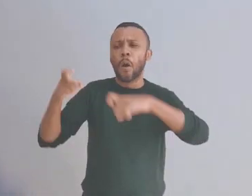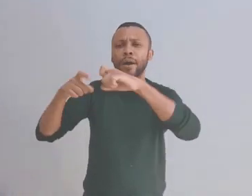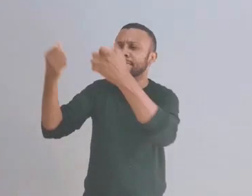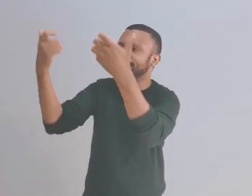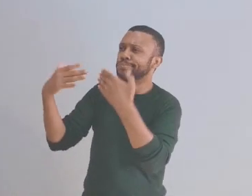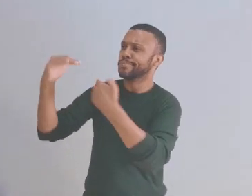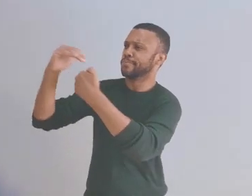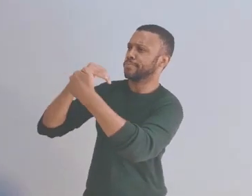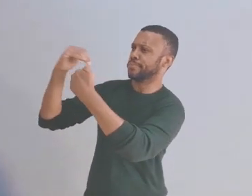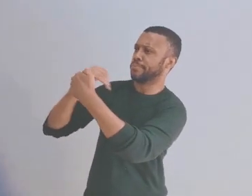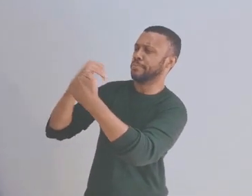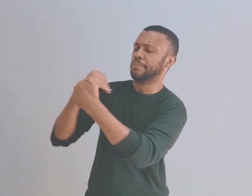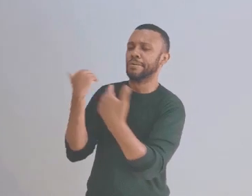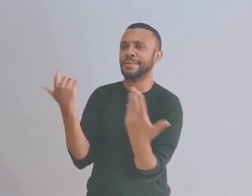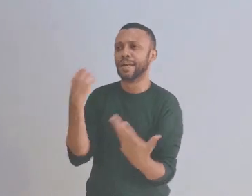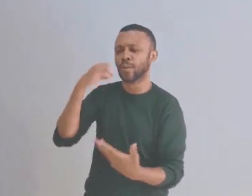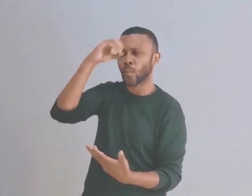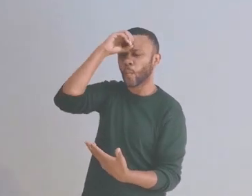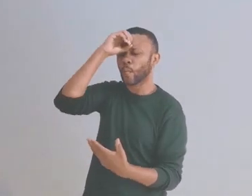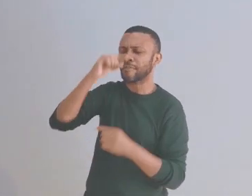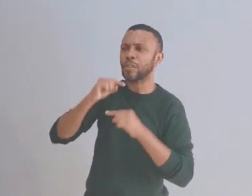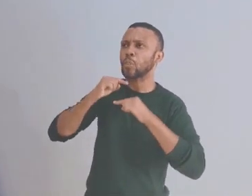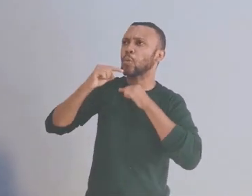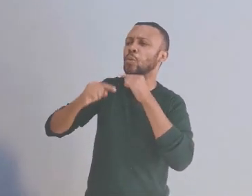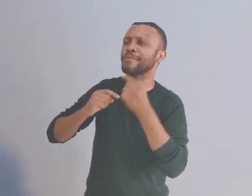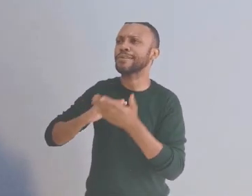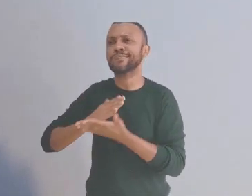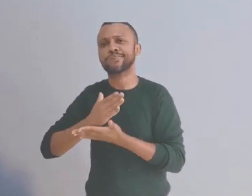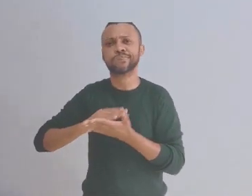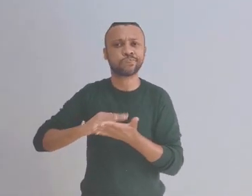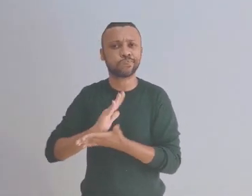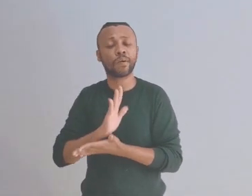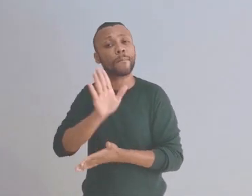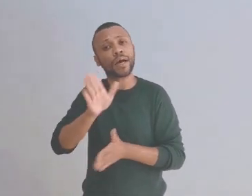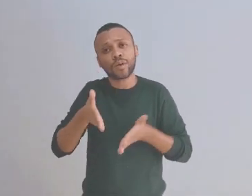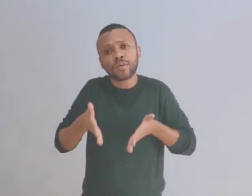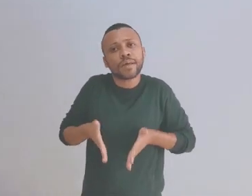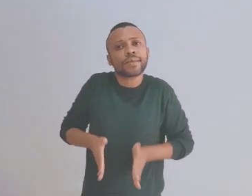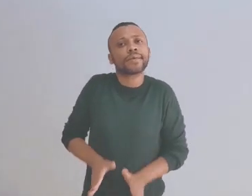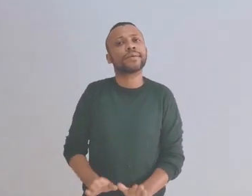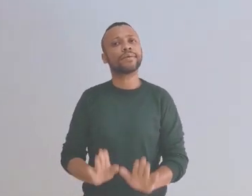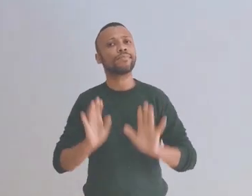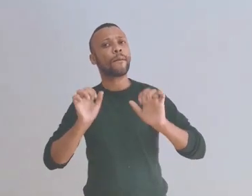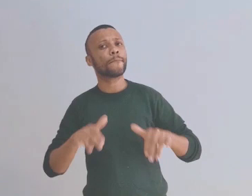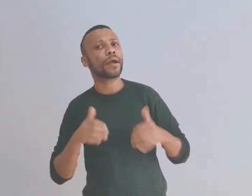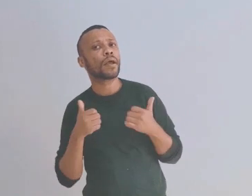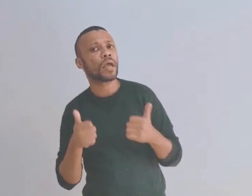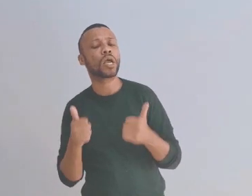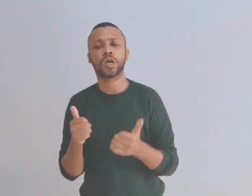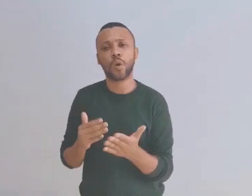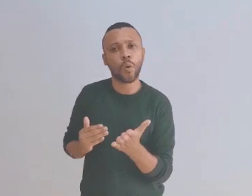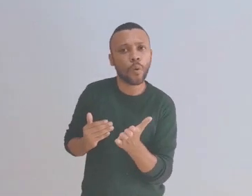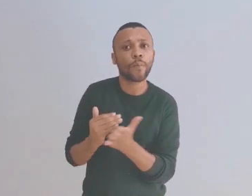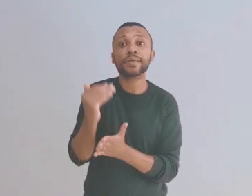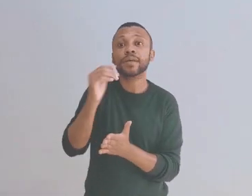medo, cheio de perguntas. Mas aí eu nasci muito bem, fui começando a minha fase com esporte, com uma